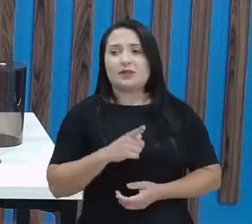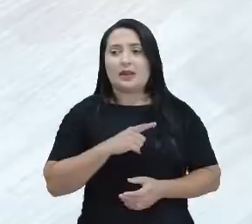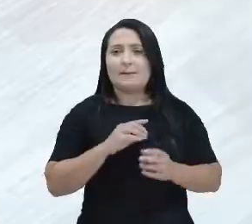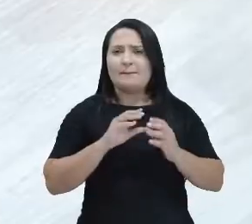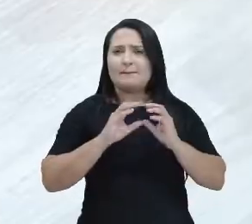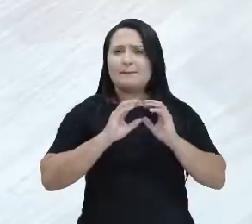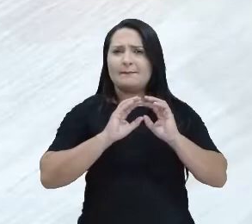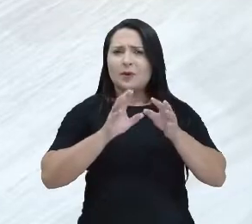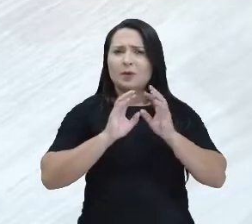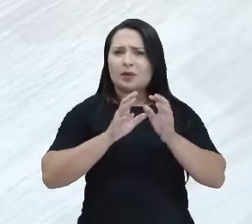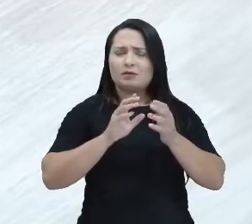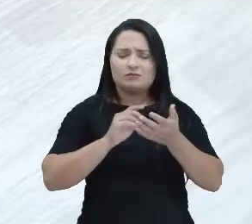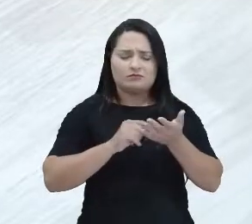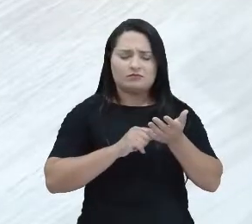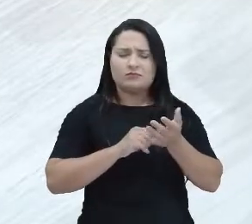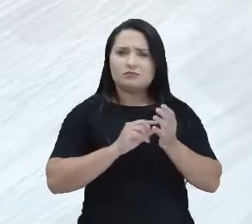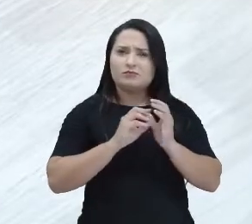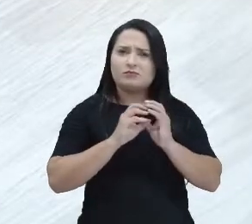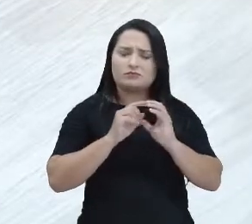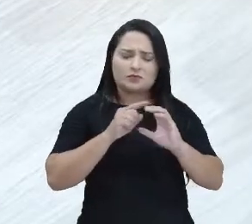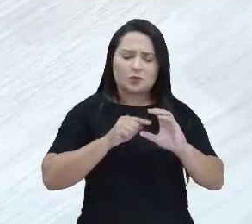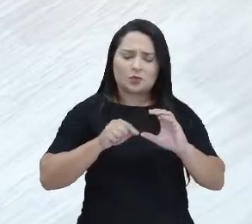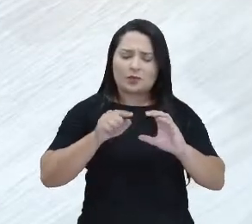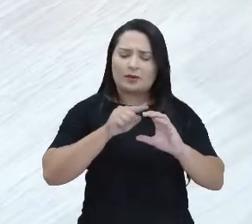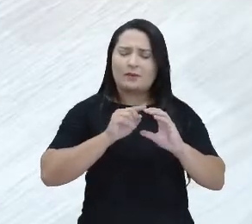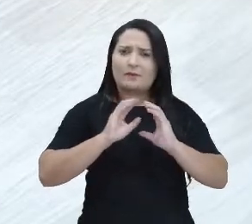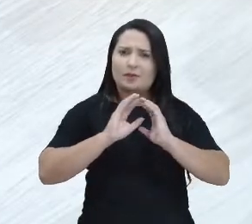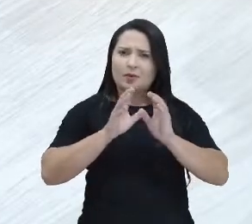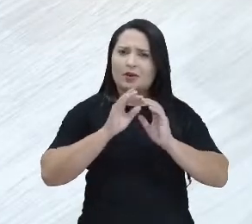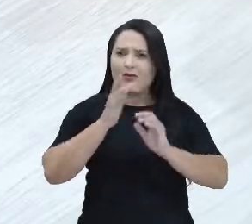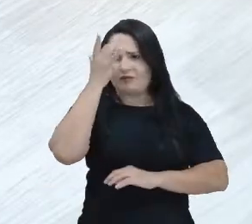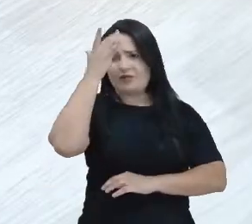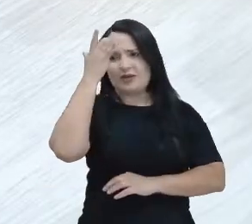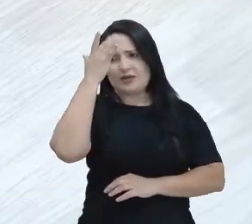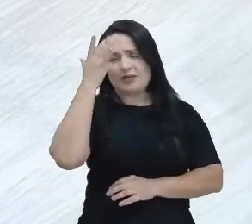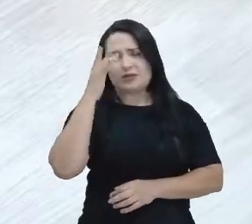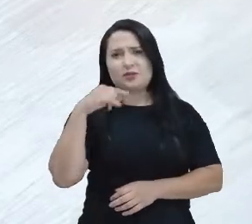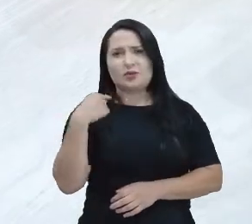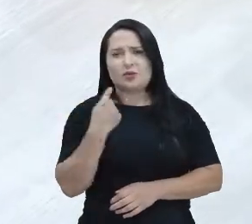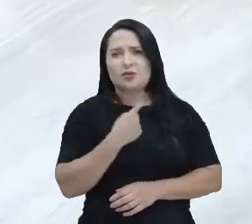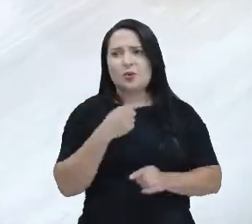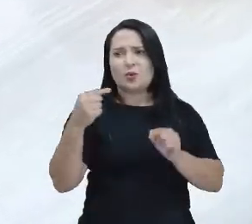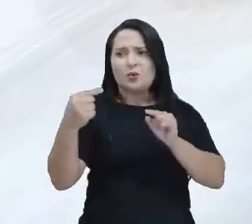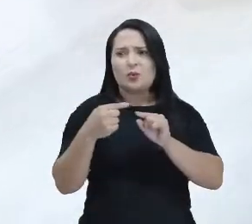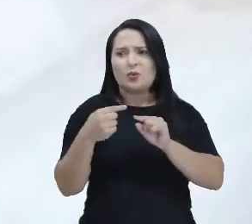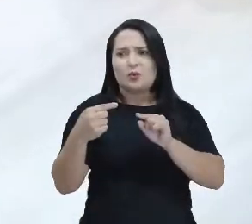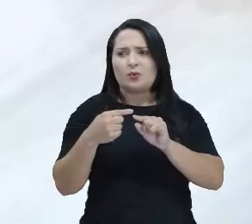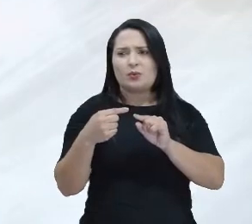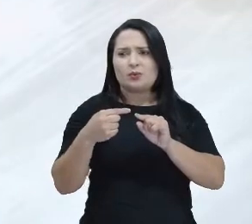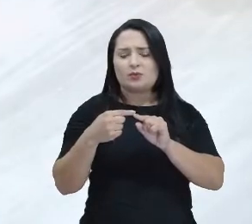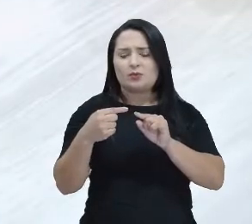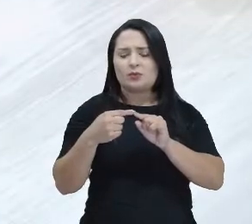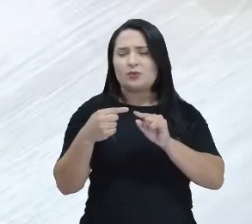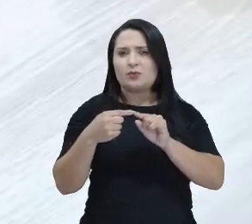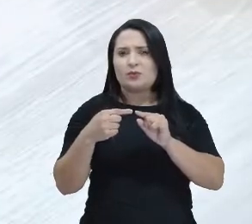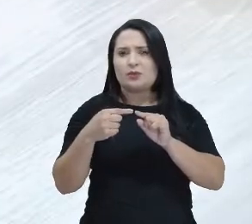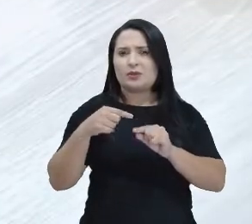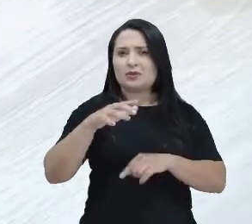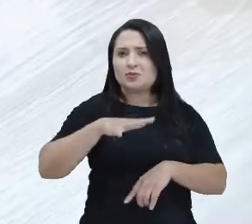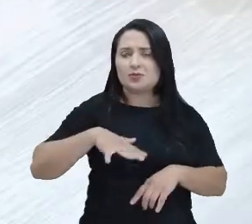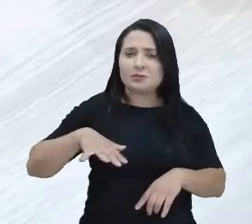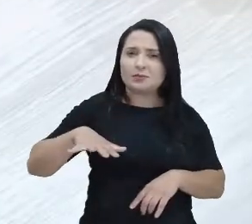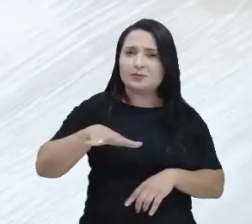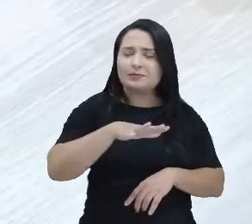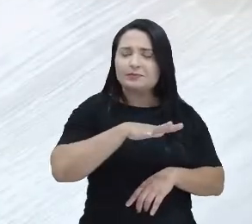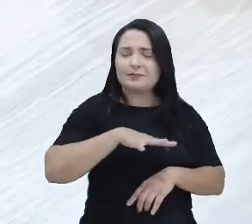bolinhas. Essas duas bolinhas tá bem fácil, né, para a gente relacionar a figura espacial. O que é que eu tenho